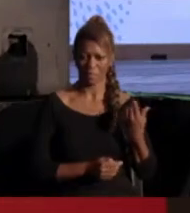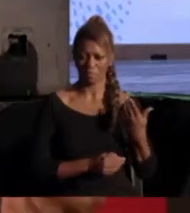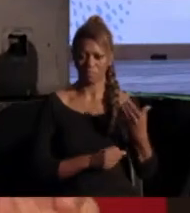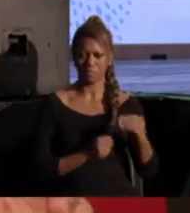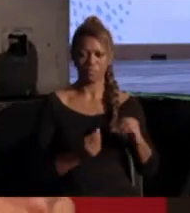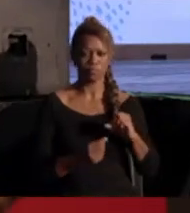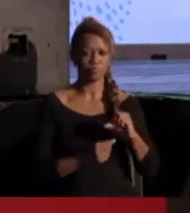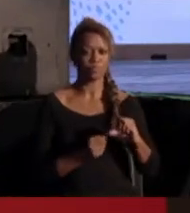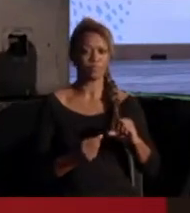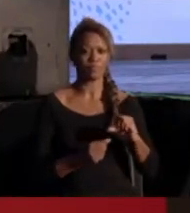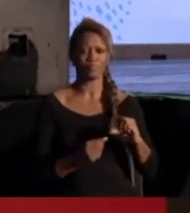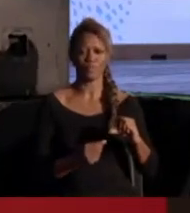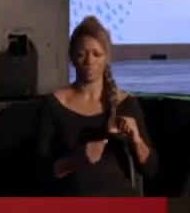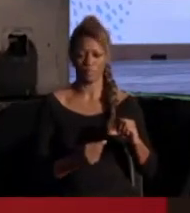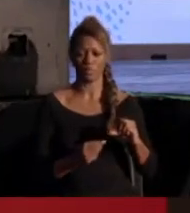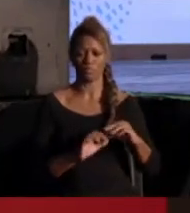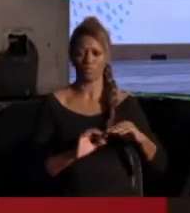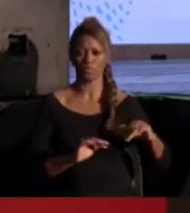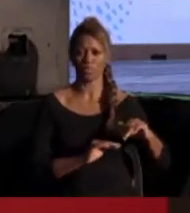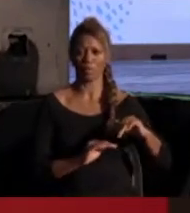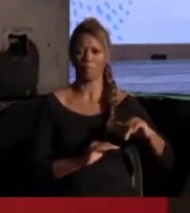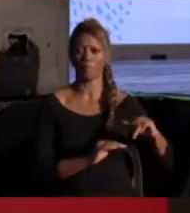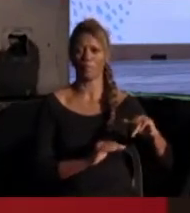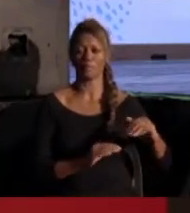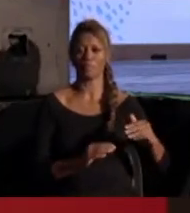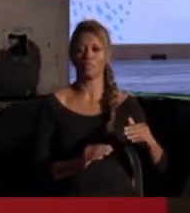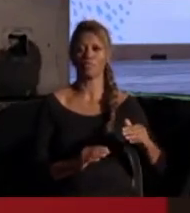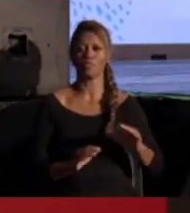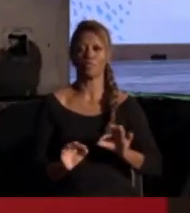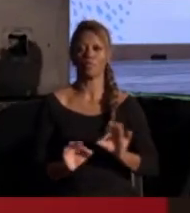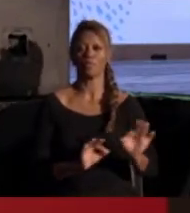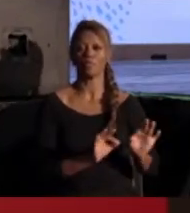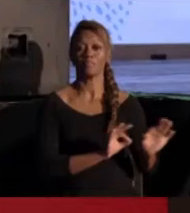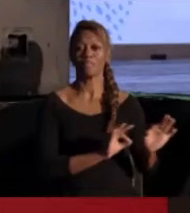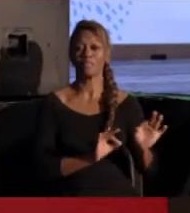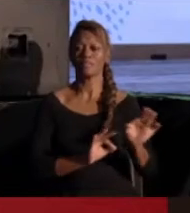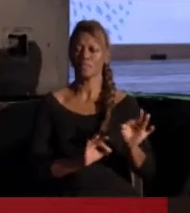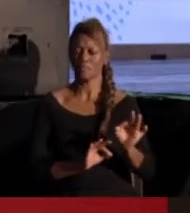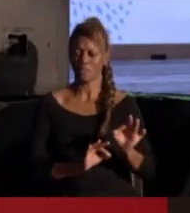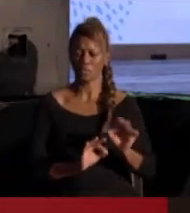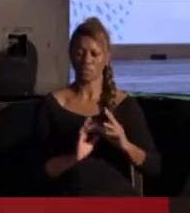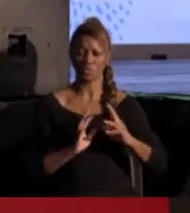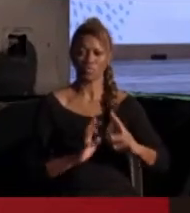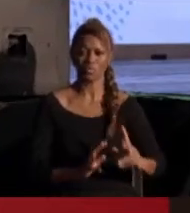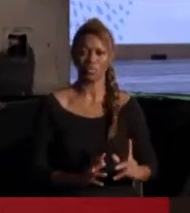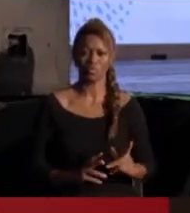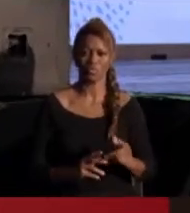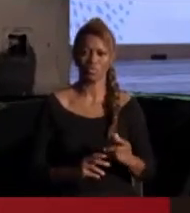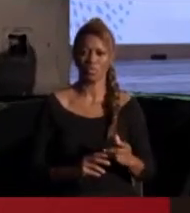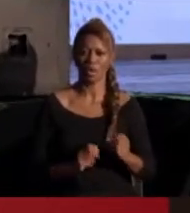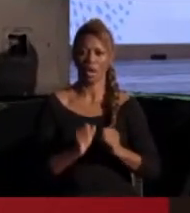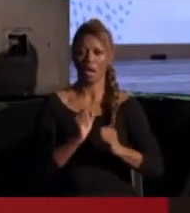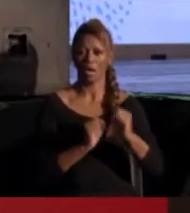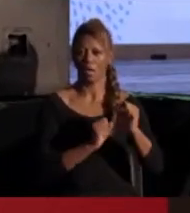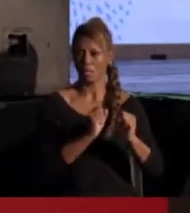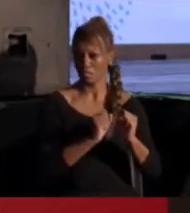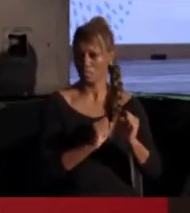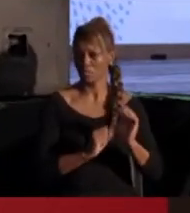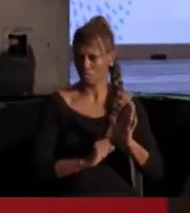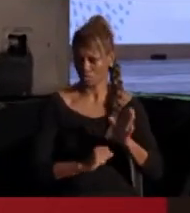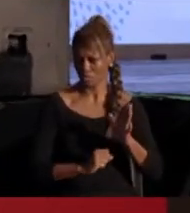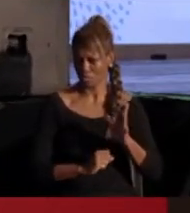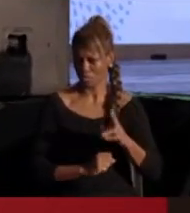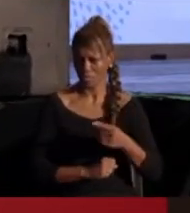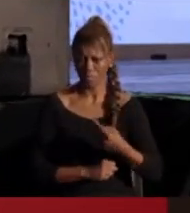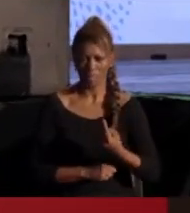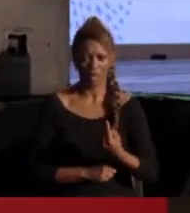Tirar a composição calórica, tirar a indicação. Quer ver uma coisa elementar e básica de como a indústria trabalha?